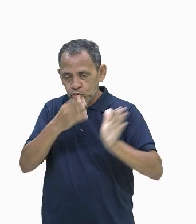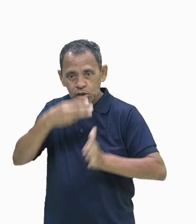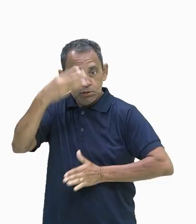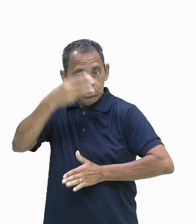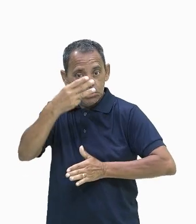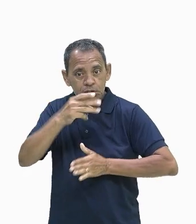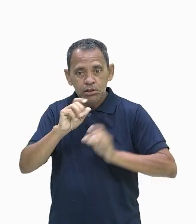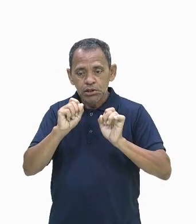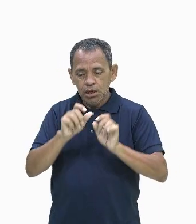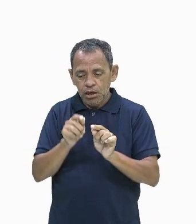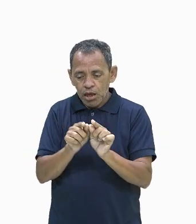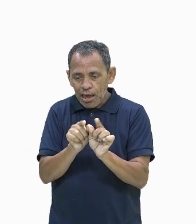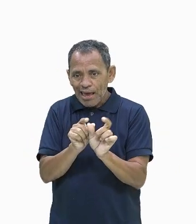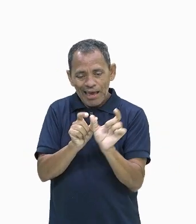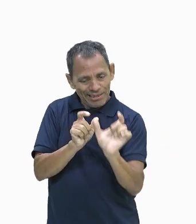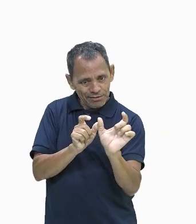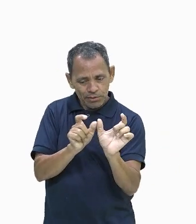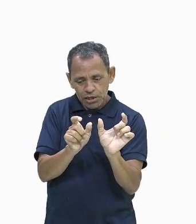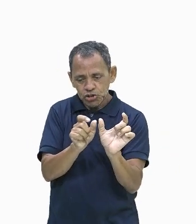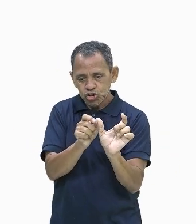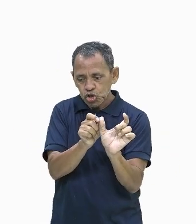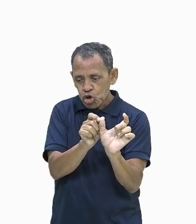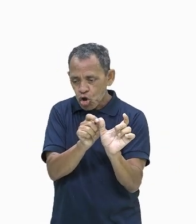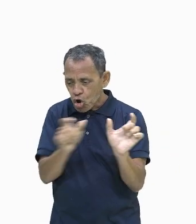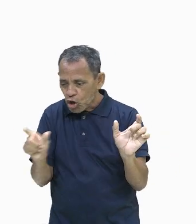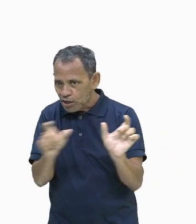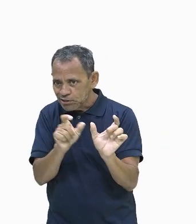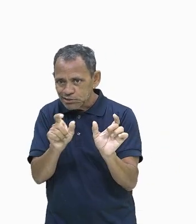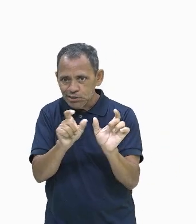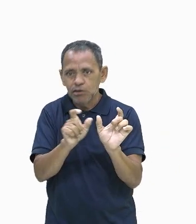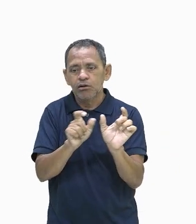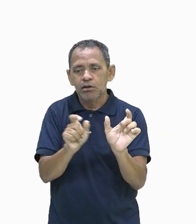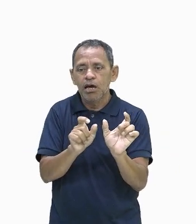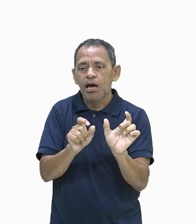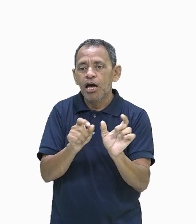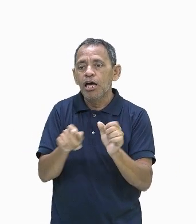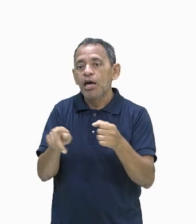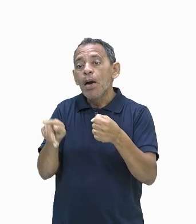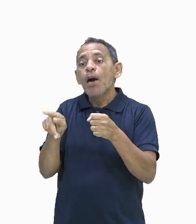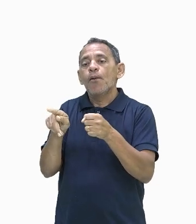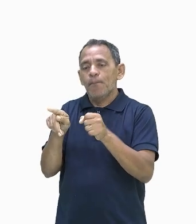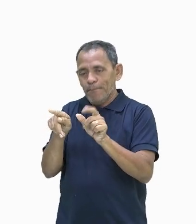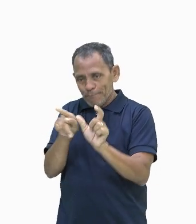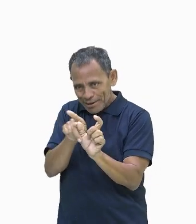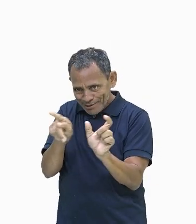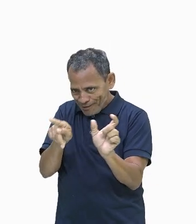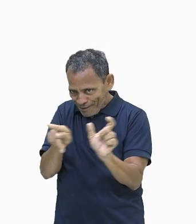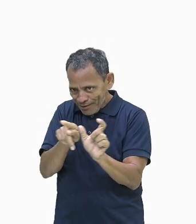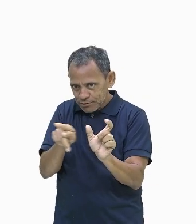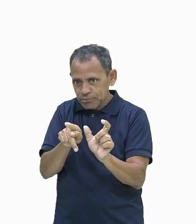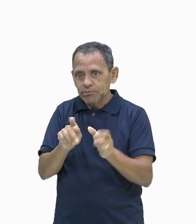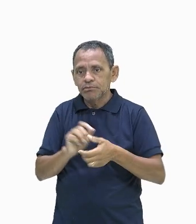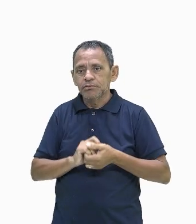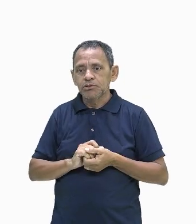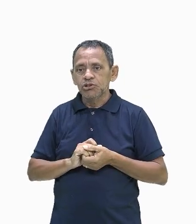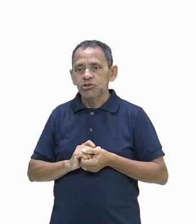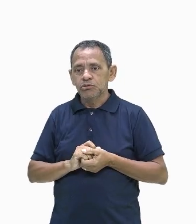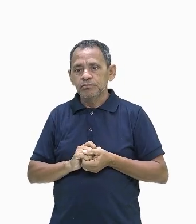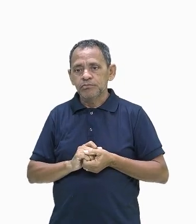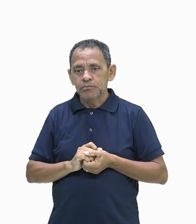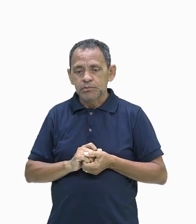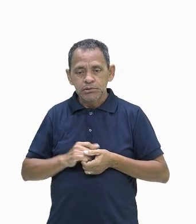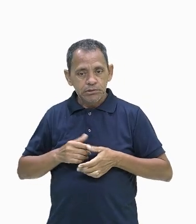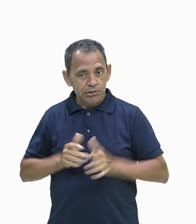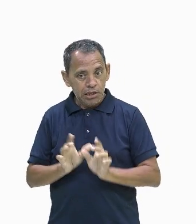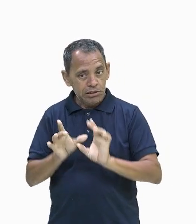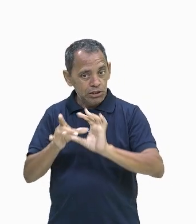o resto da oração é justamente o meu predicado ou sintagma verbal, que no caso deste nosso exemplo é: nascem